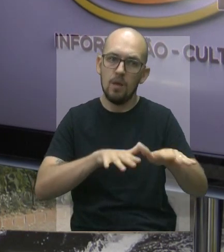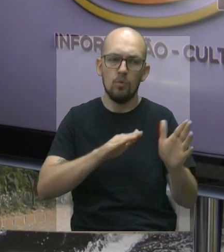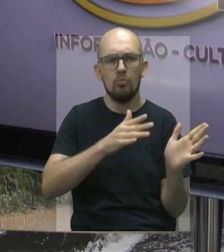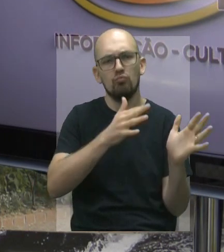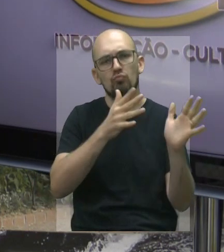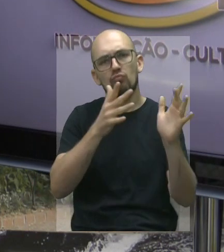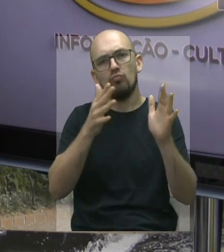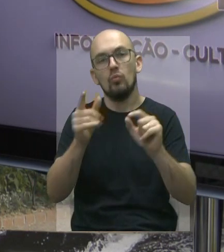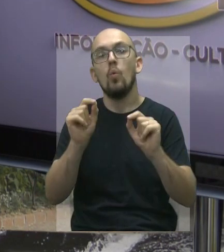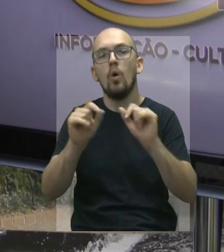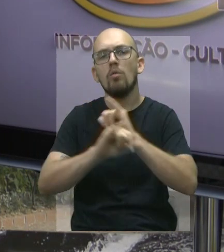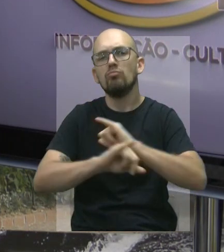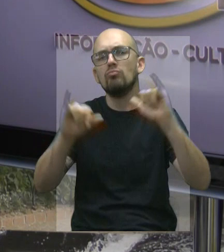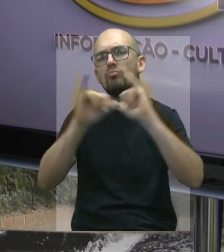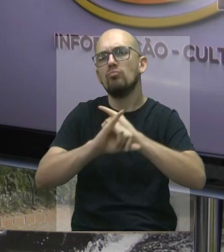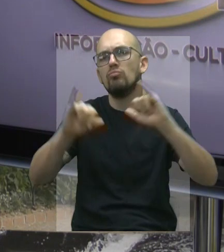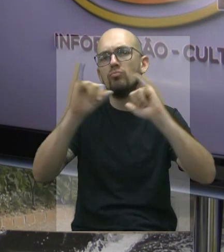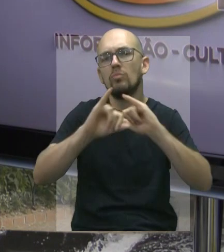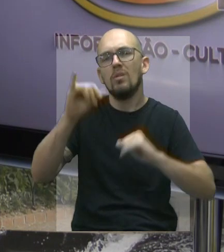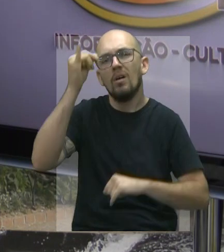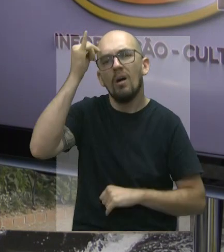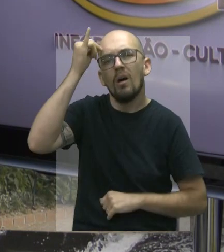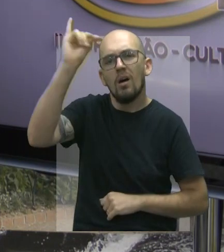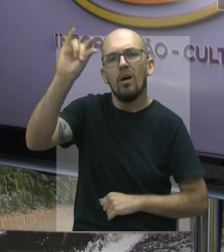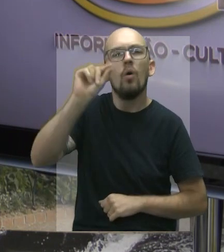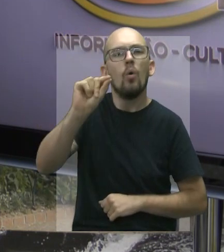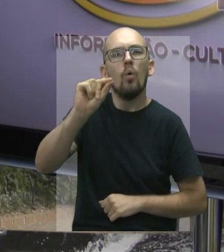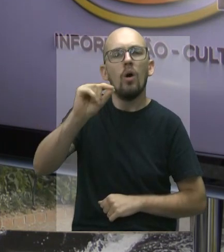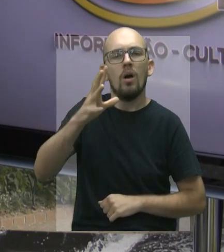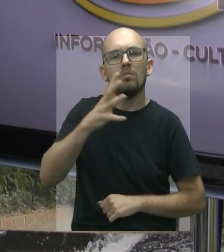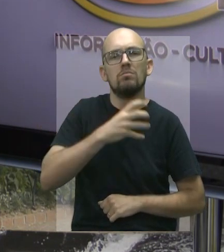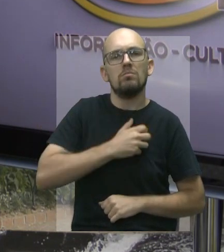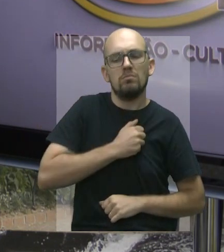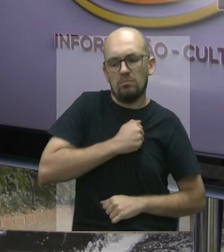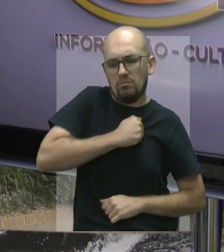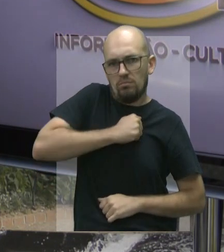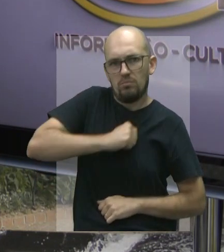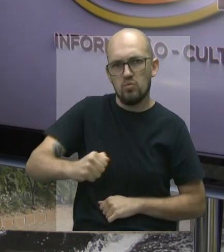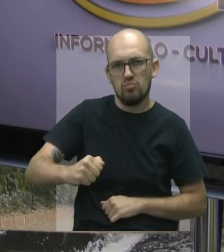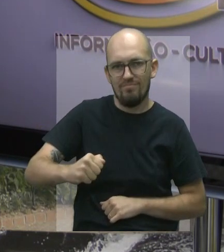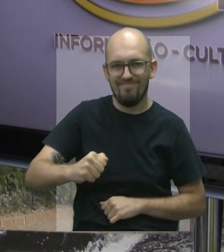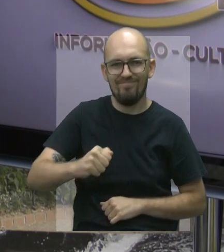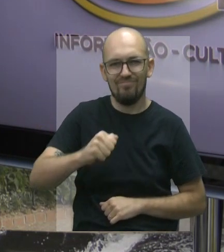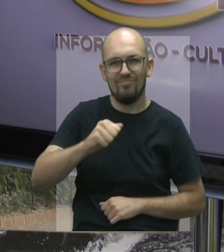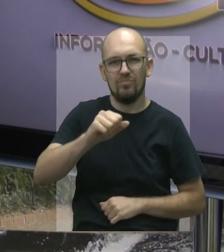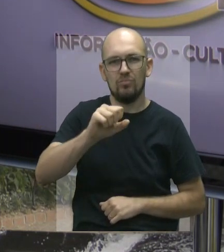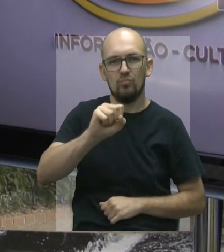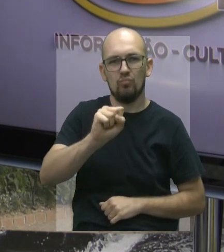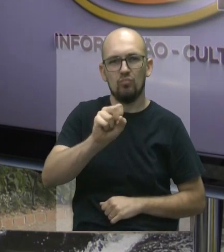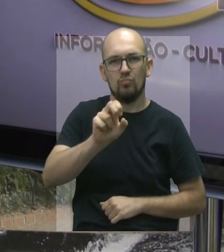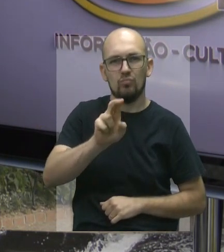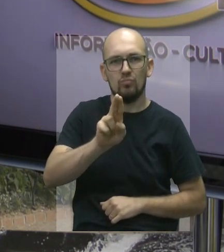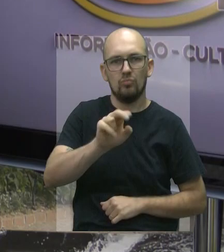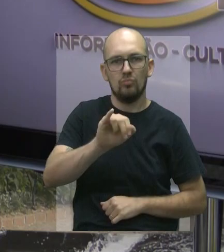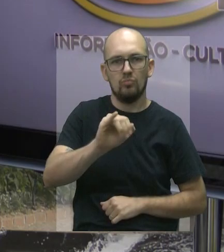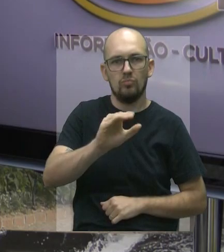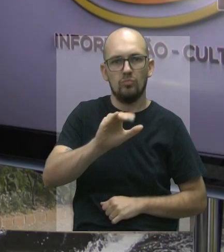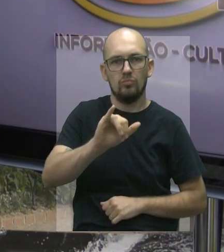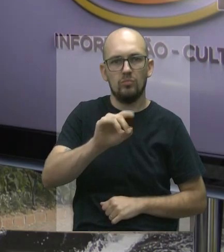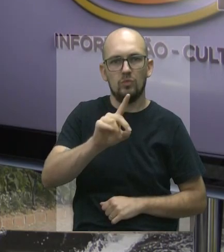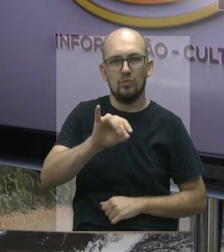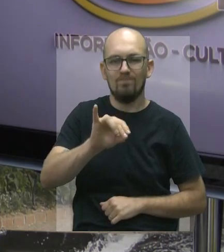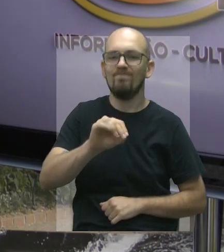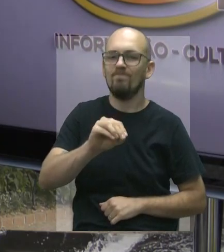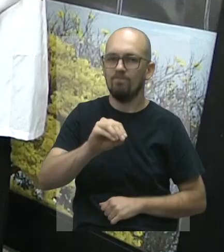da campanha de prevenção ao suicídio, Setembro Amarelo. É claro que essa é uma campanha também que permanece durante todo o